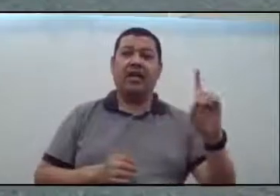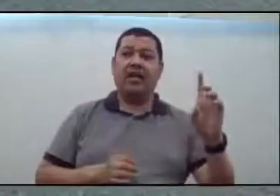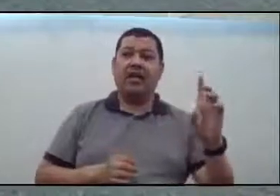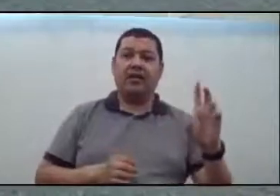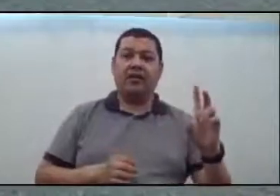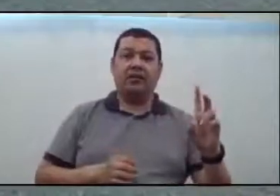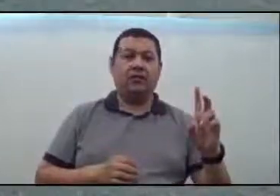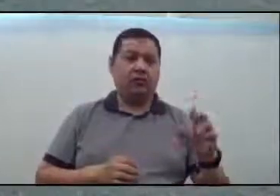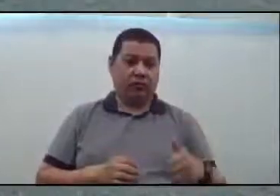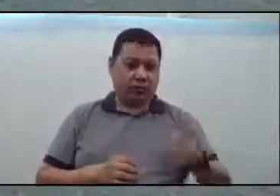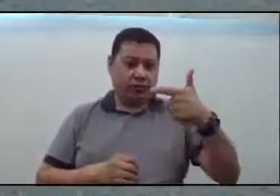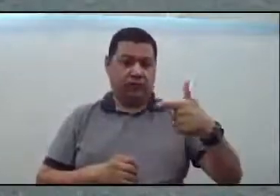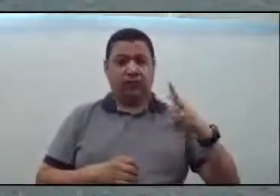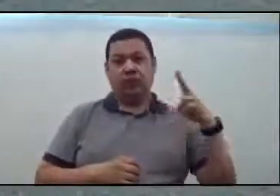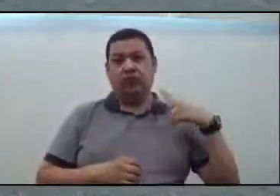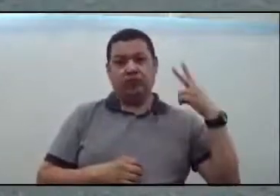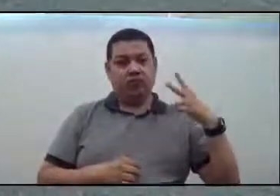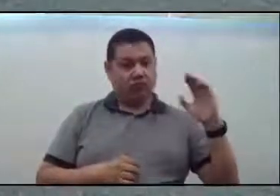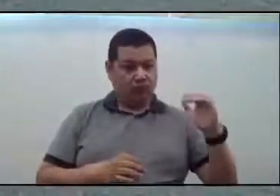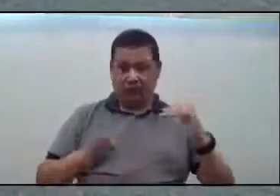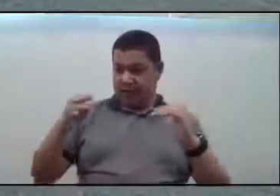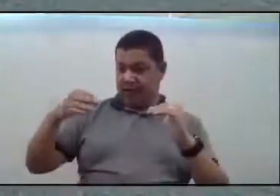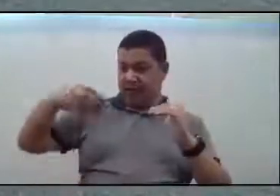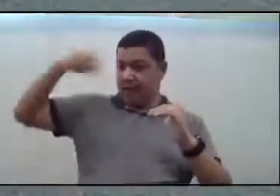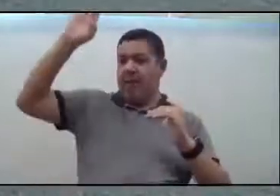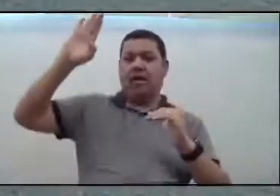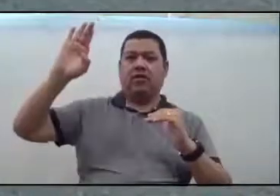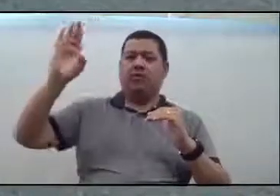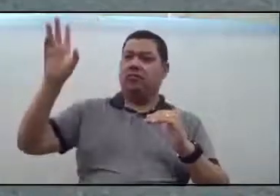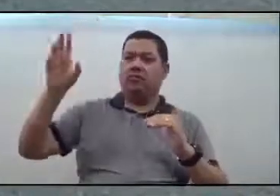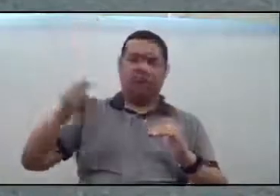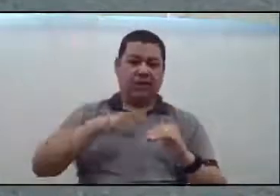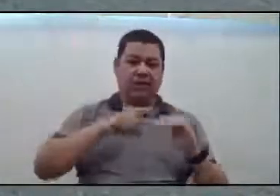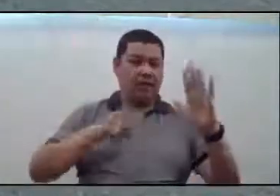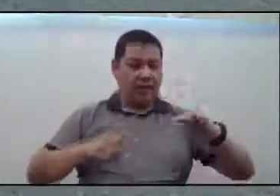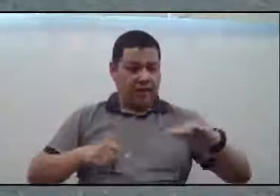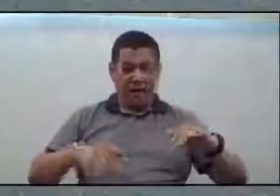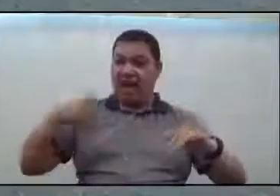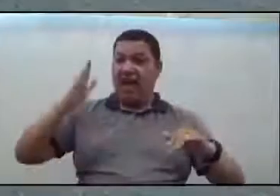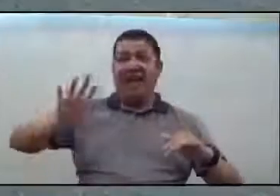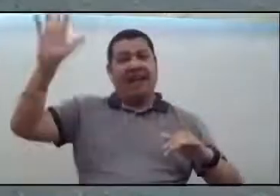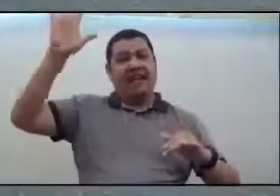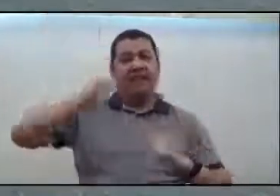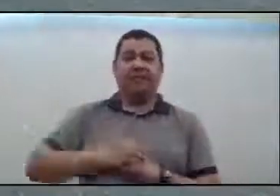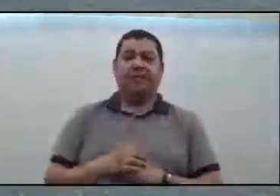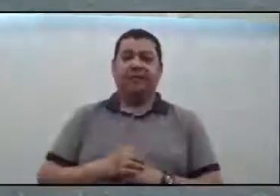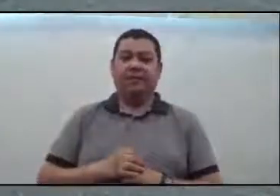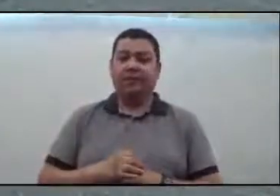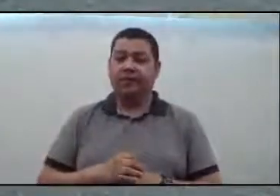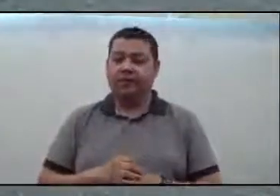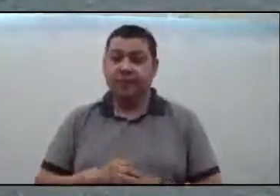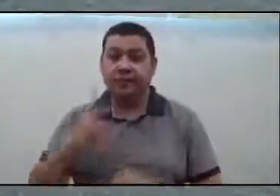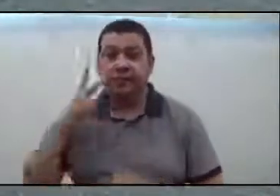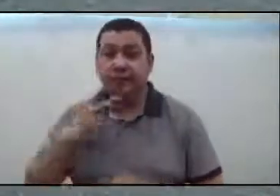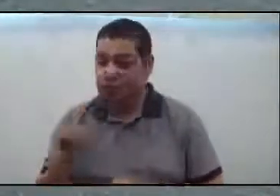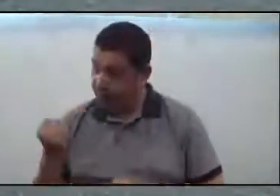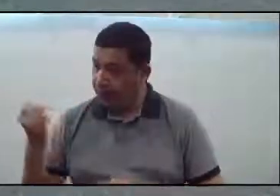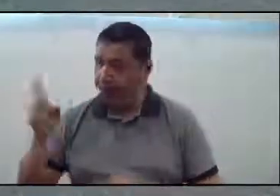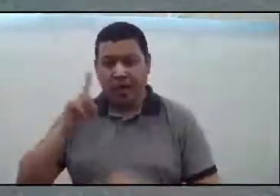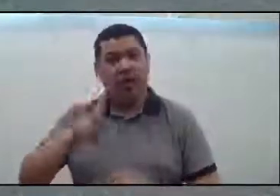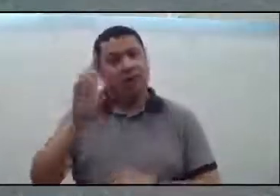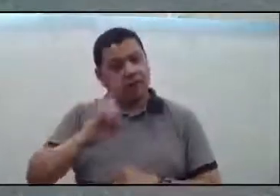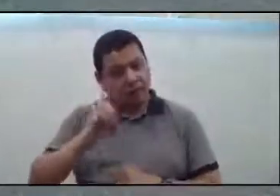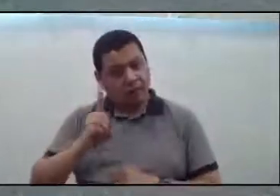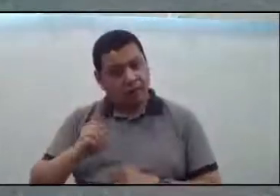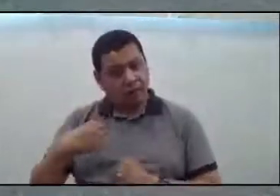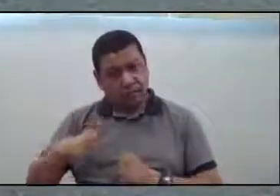que nós vamos ainda perder para um deputado. Esse negócio do vereador viajar é um direito dele, ele tem que ir mesmo e brigar.